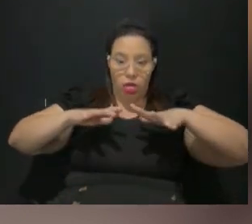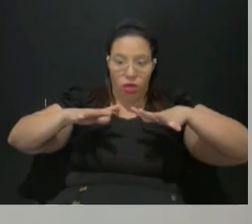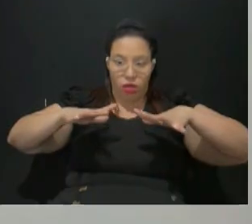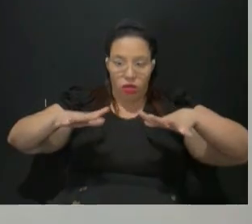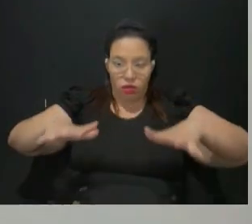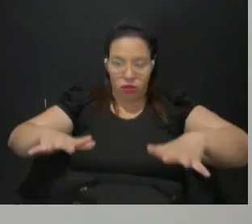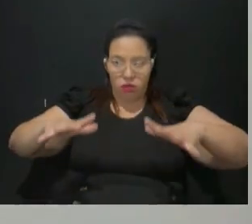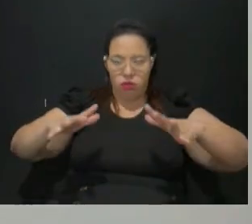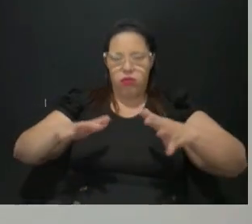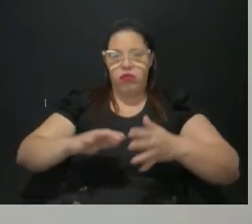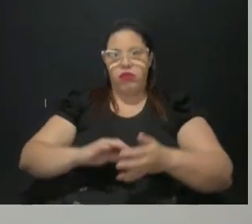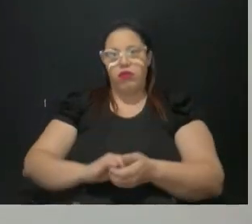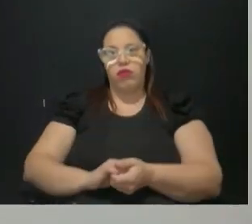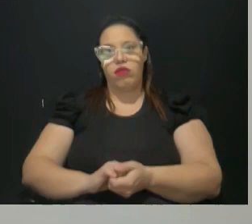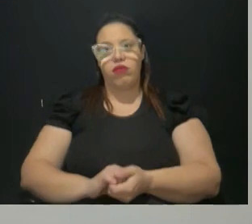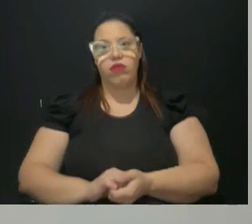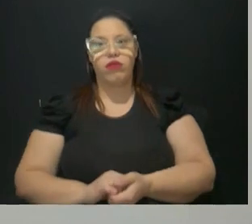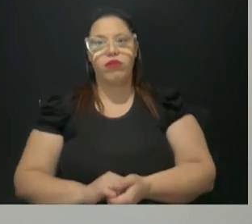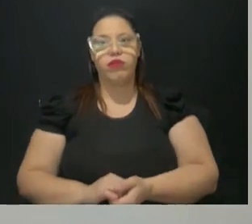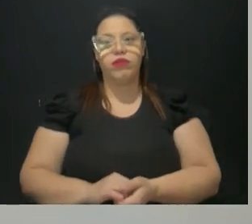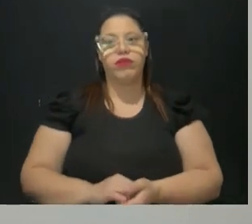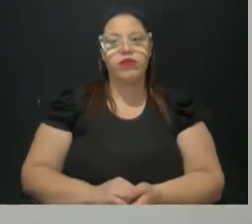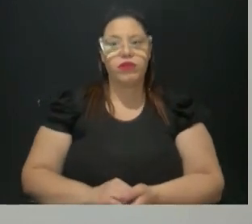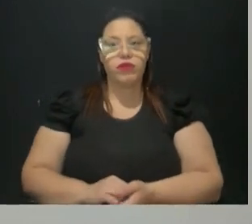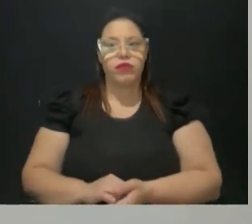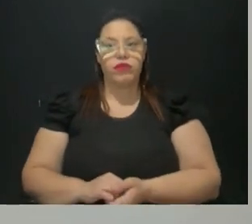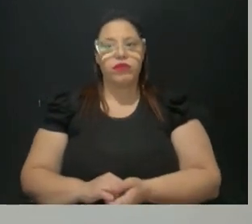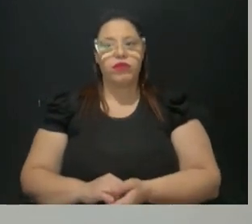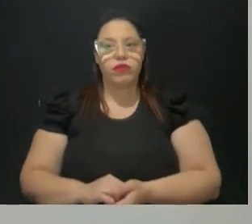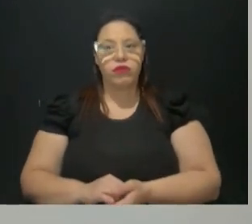do controle e fugindo um pouco